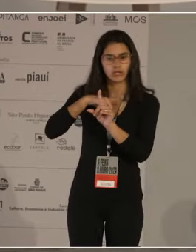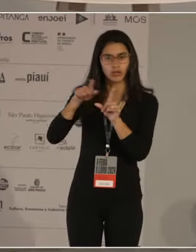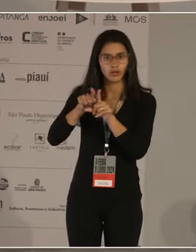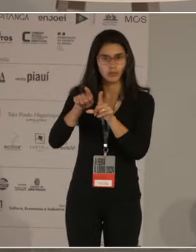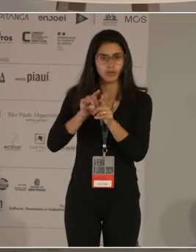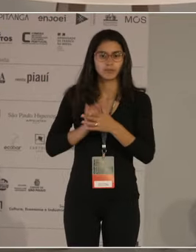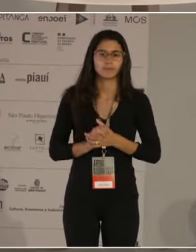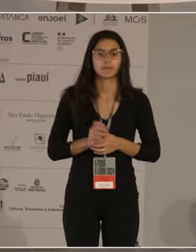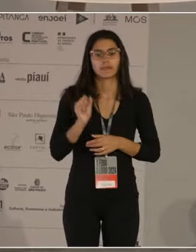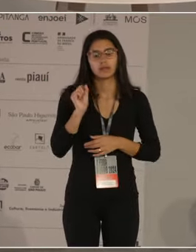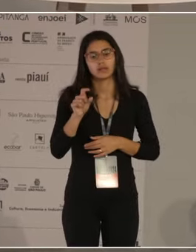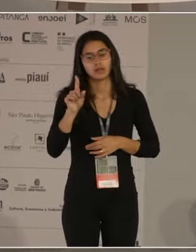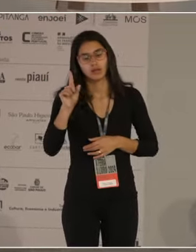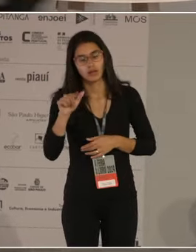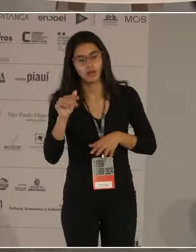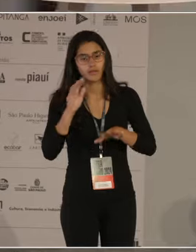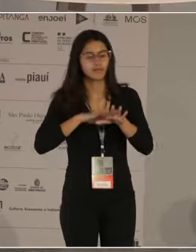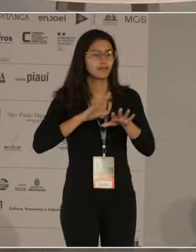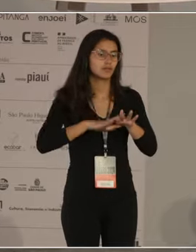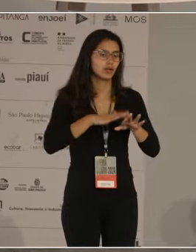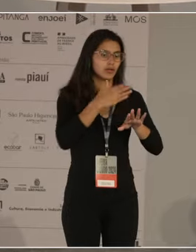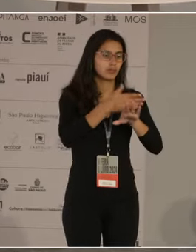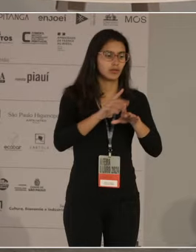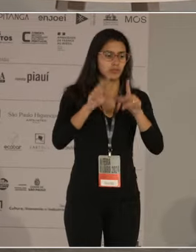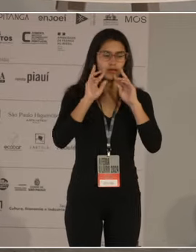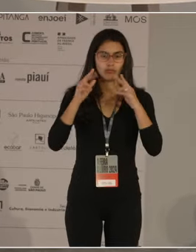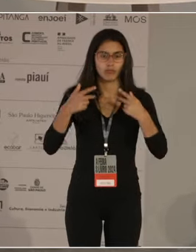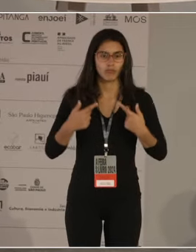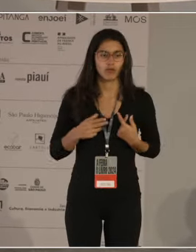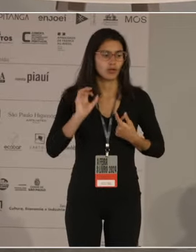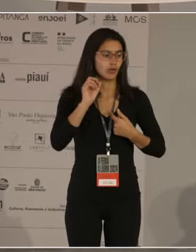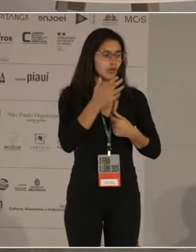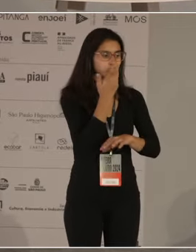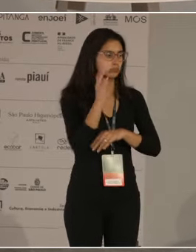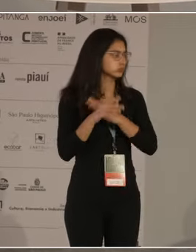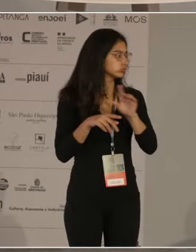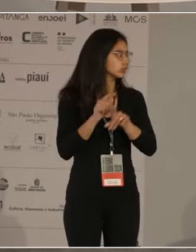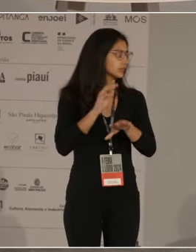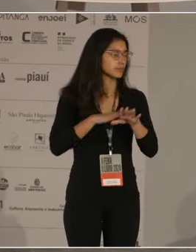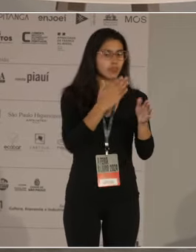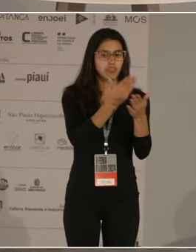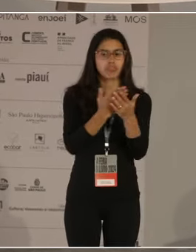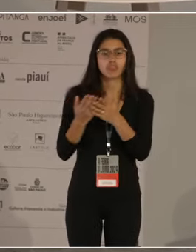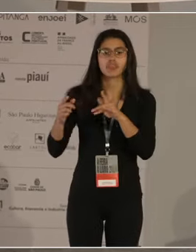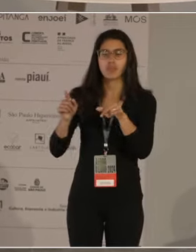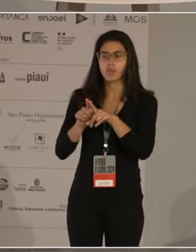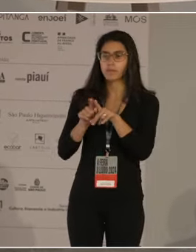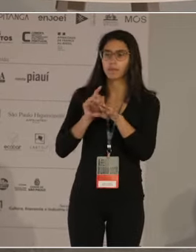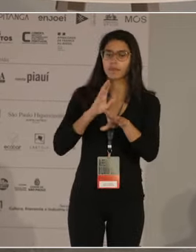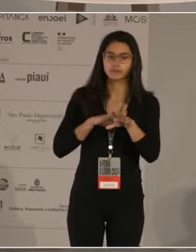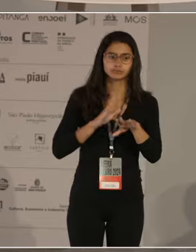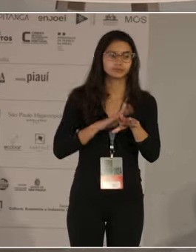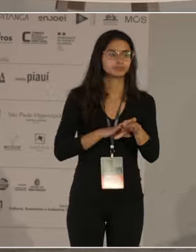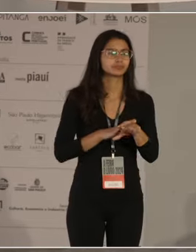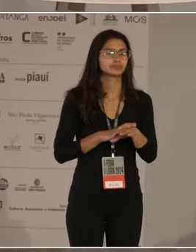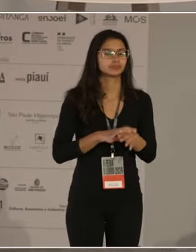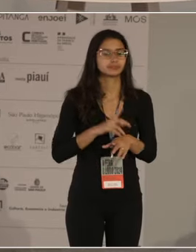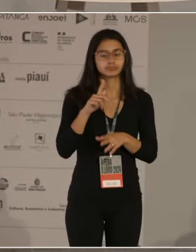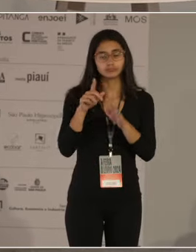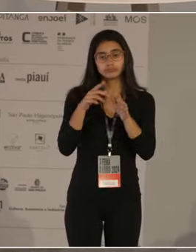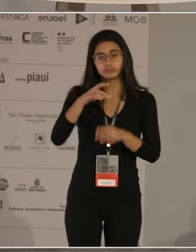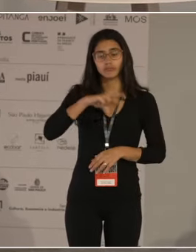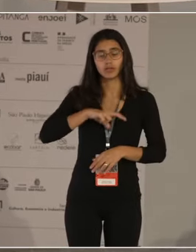global, se ela é causada pelas atividades humanas ou por causas naturais. Eu fui estudar isso na Wikipédia, em